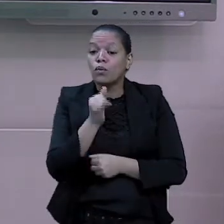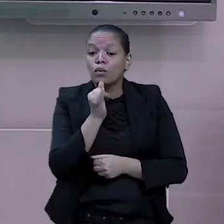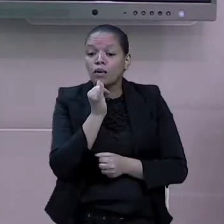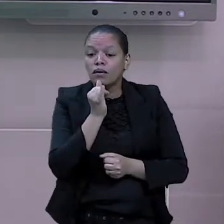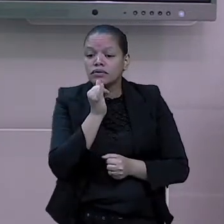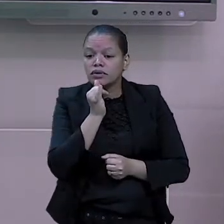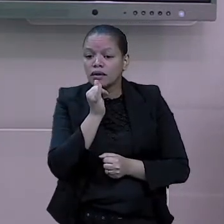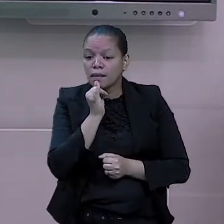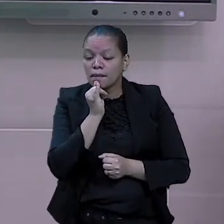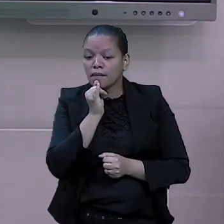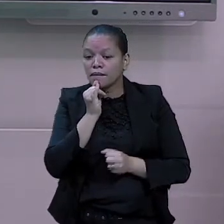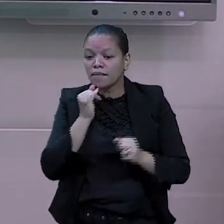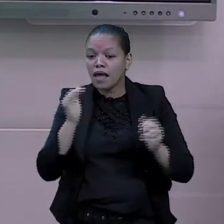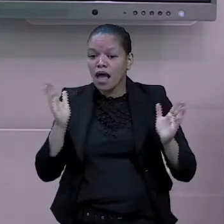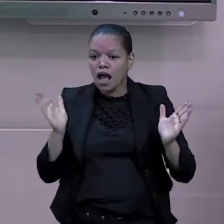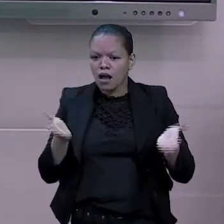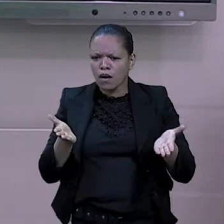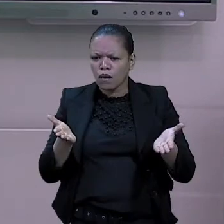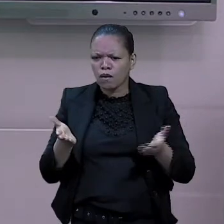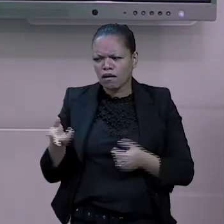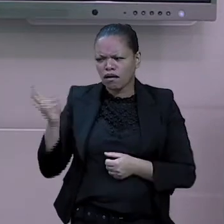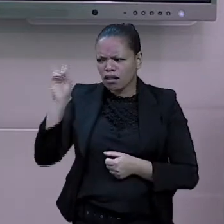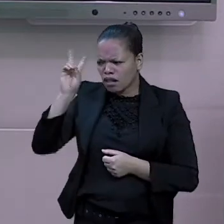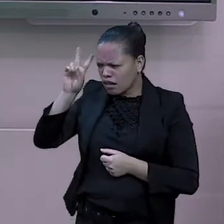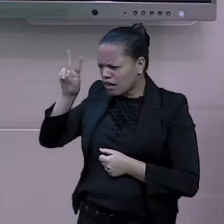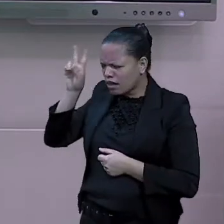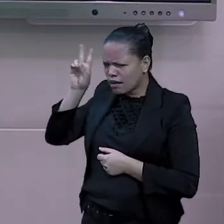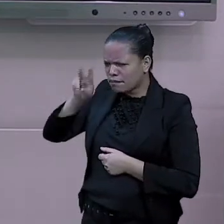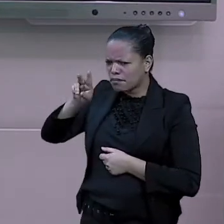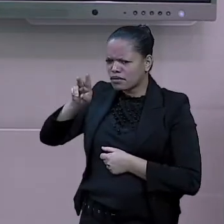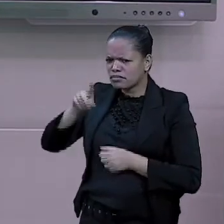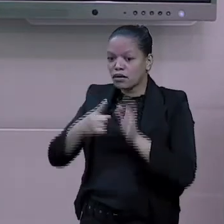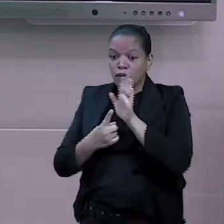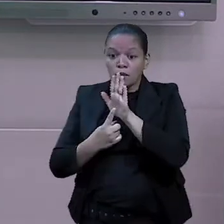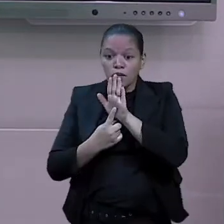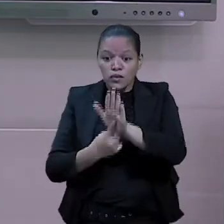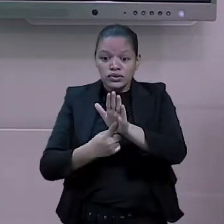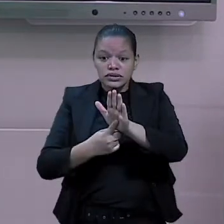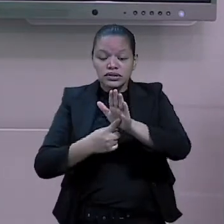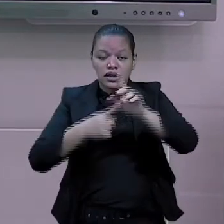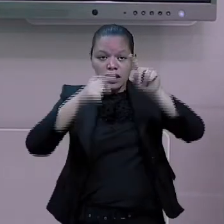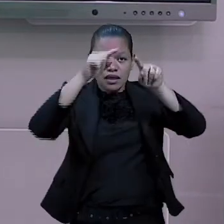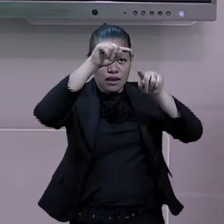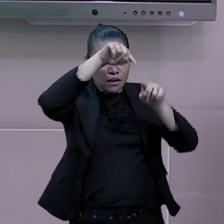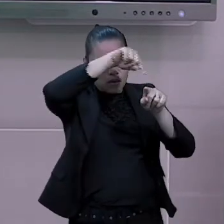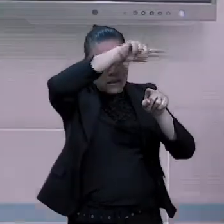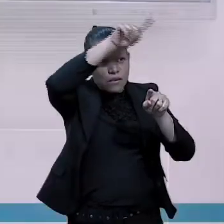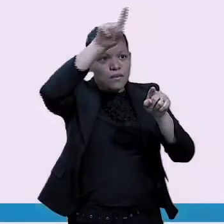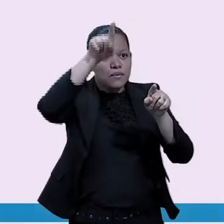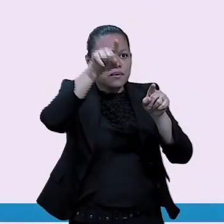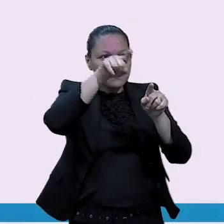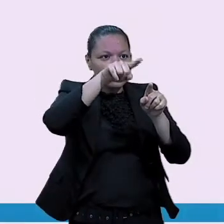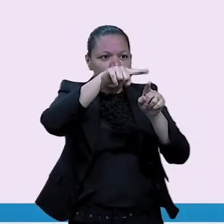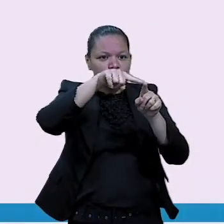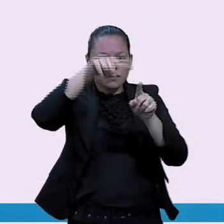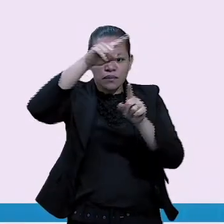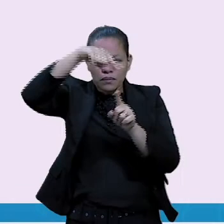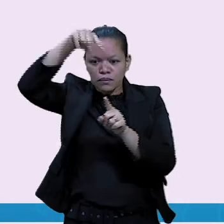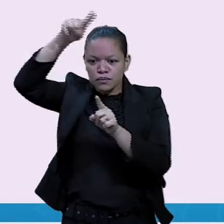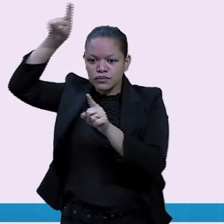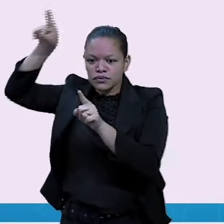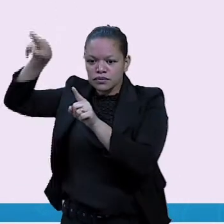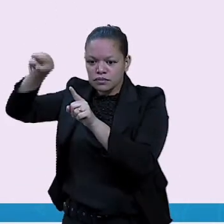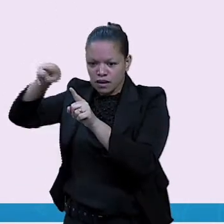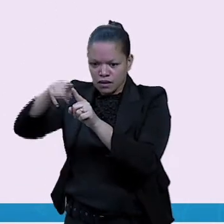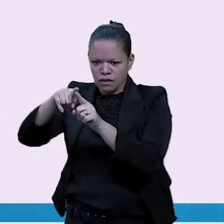Lembra que eu falei sobre os balões? Bom, será que existe só esse tipinho aqui, ó, de balão para a